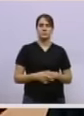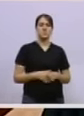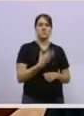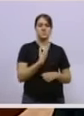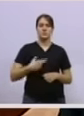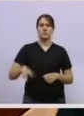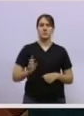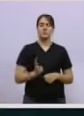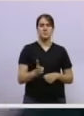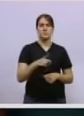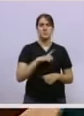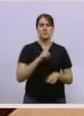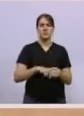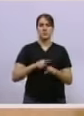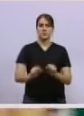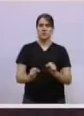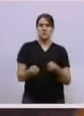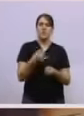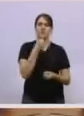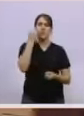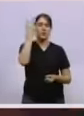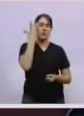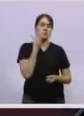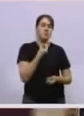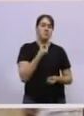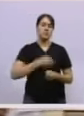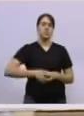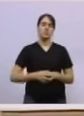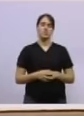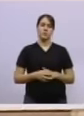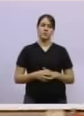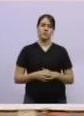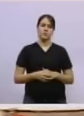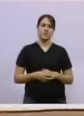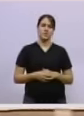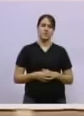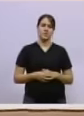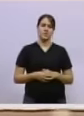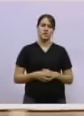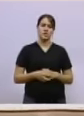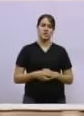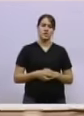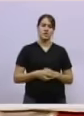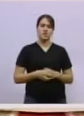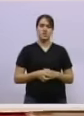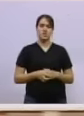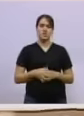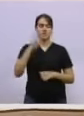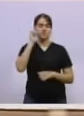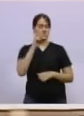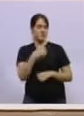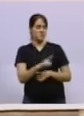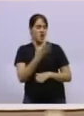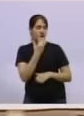sacrifício. Sacrifícios de quaresma. Você acha que Deus fica satisfeito? Nossa, ele não está comendo carne não. Que belezinha, gente.